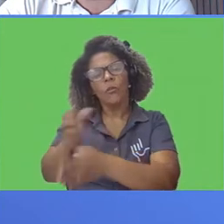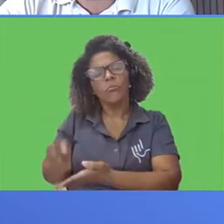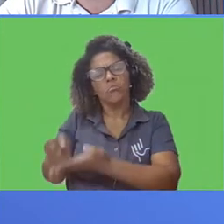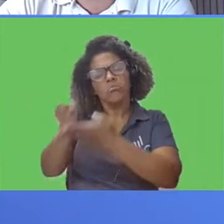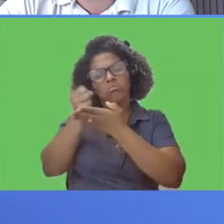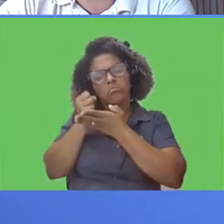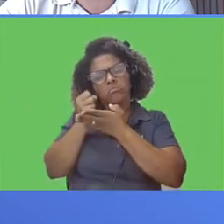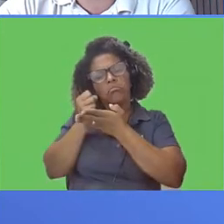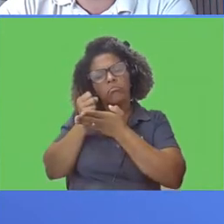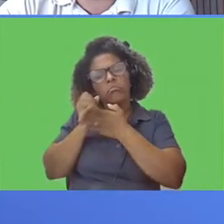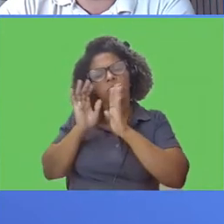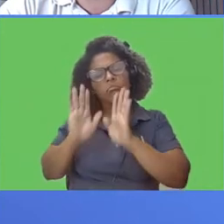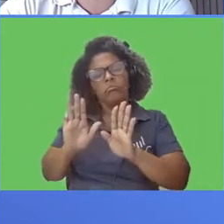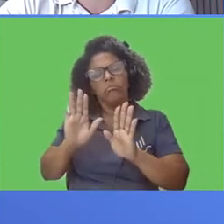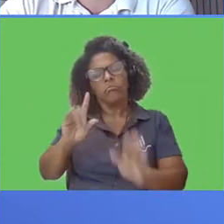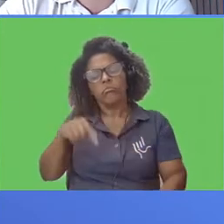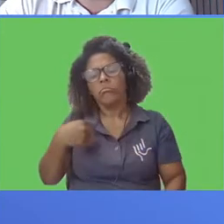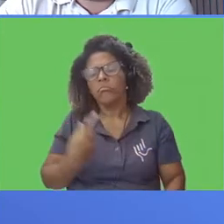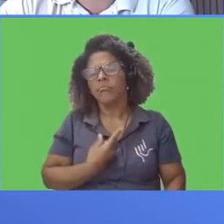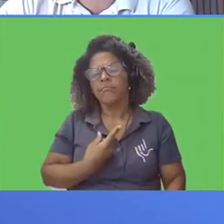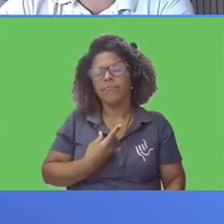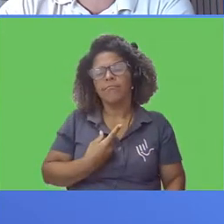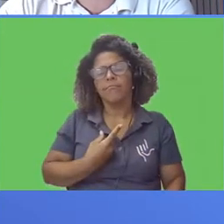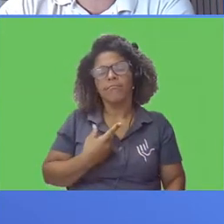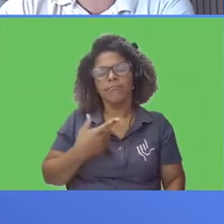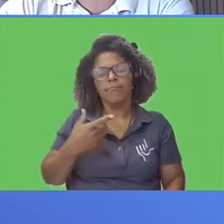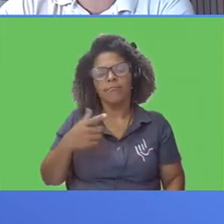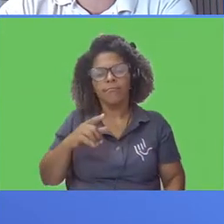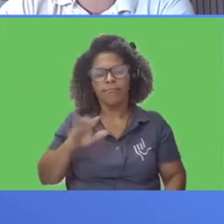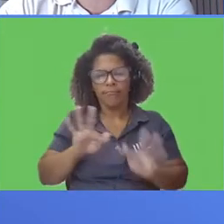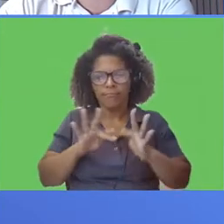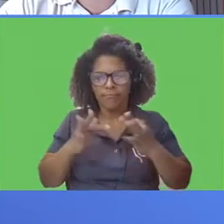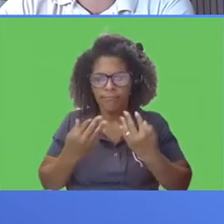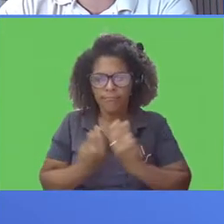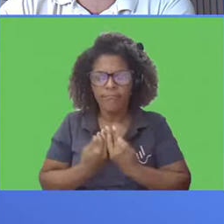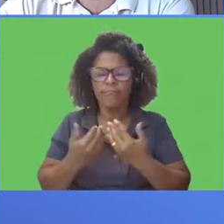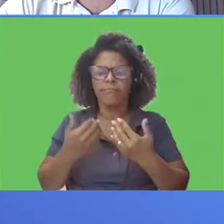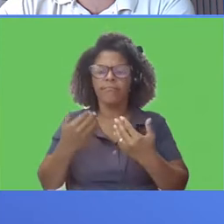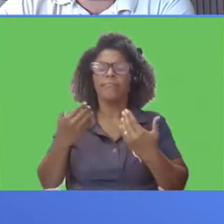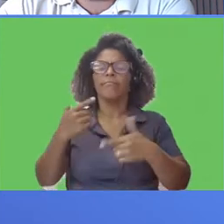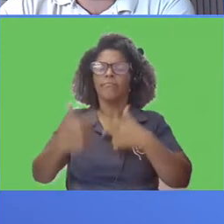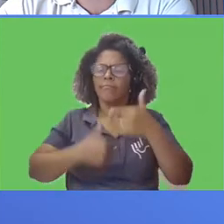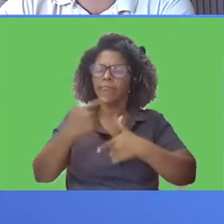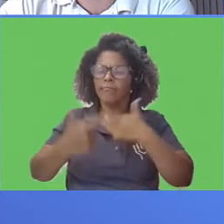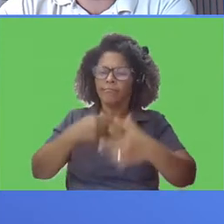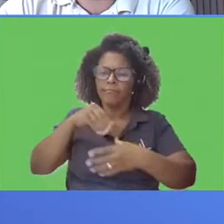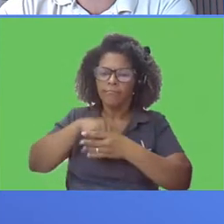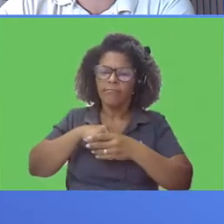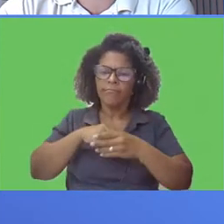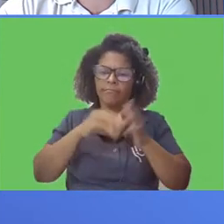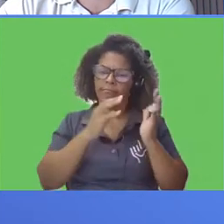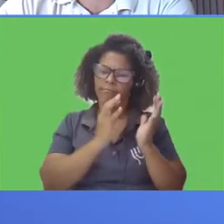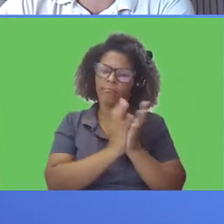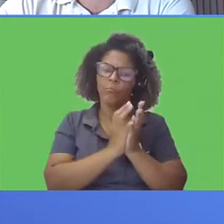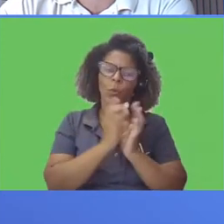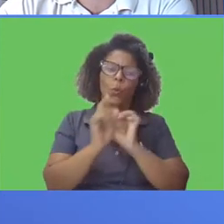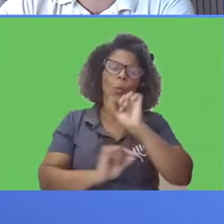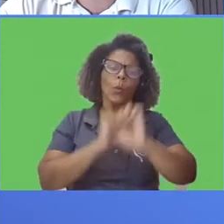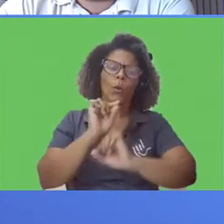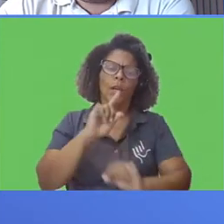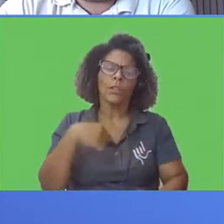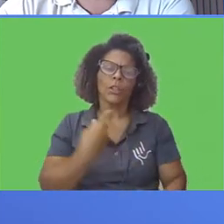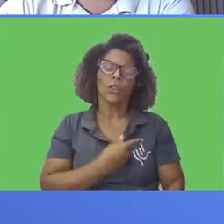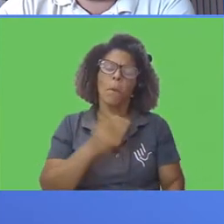eu gostaria que você reforçasse, assim, o que nós, enquanto família, enquanto técnicos, poderíamos fazer aí, pensando em utilizar